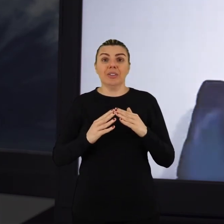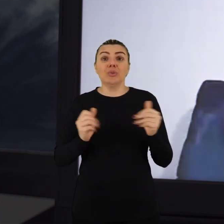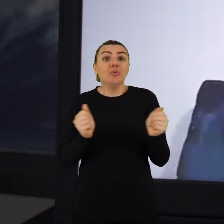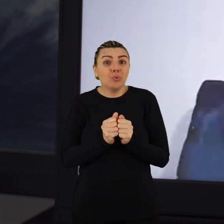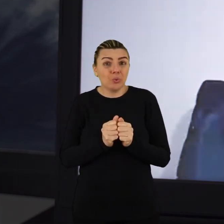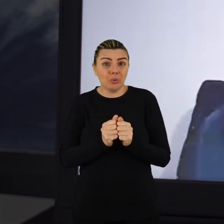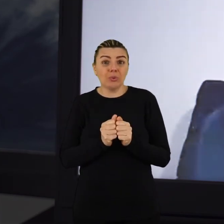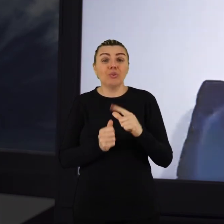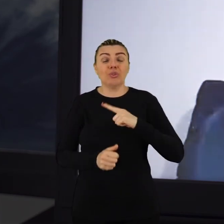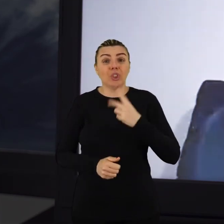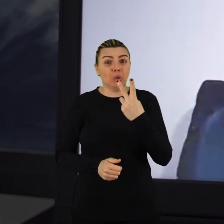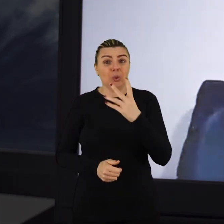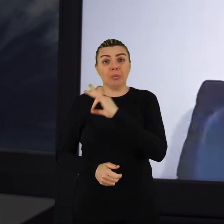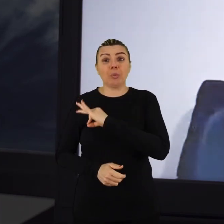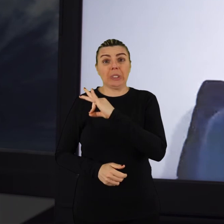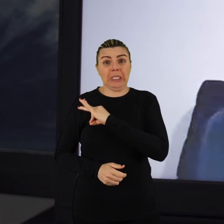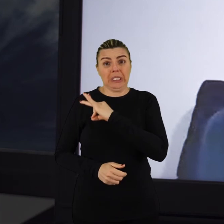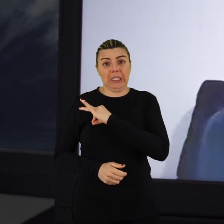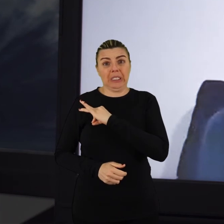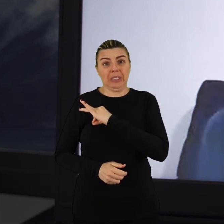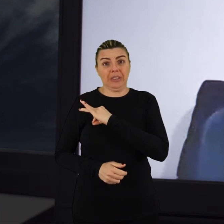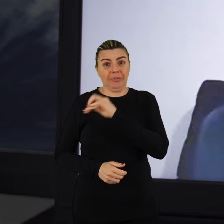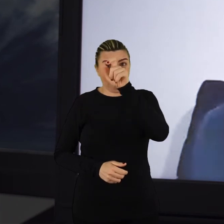trouxe 2 policiais com ela.